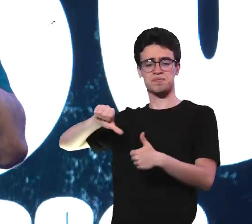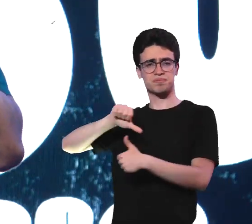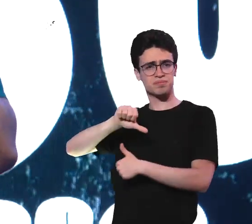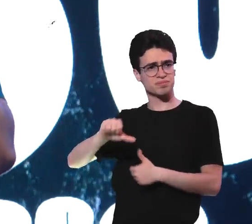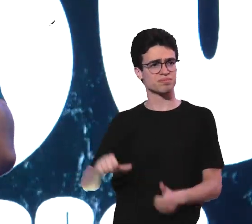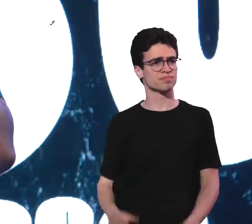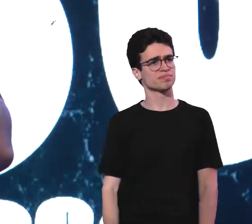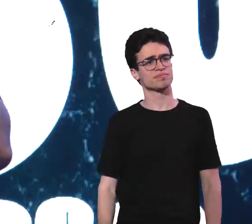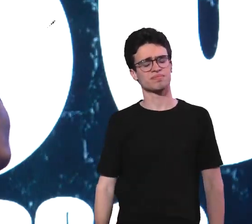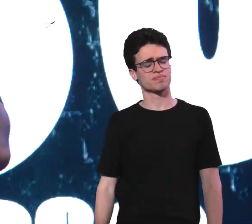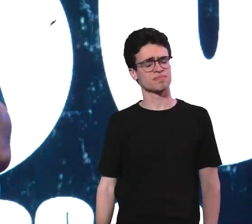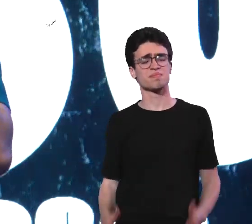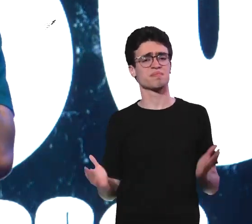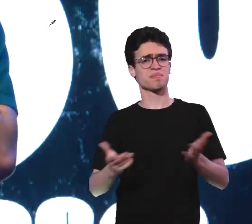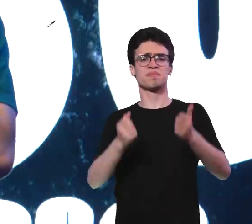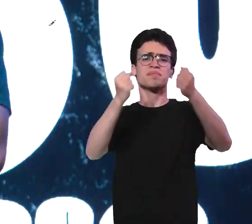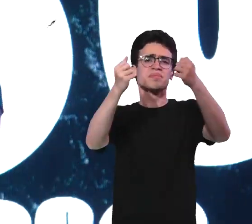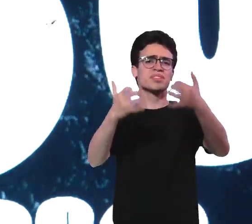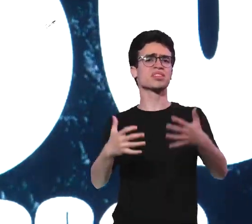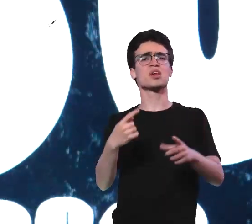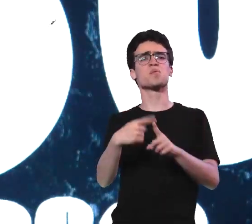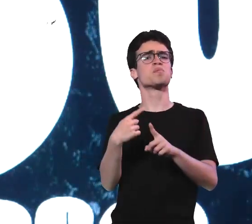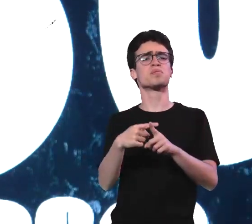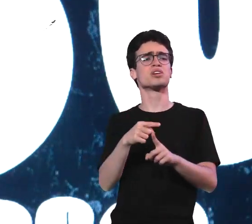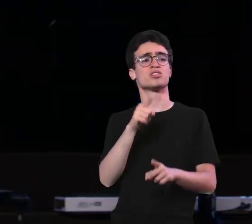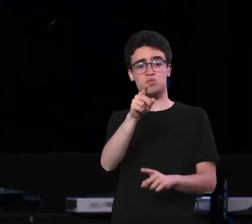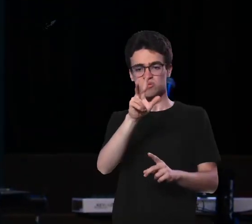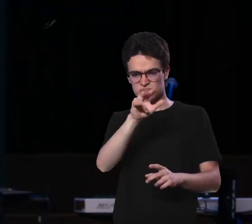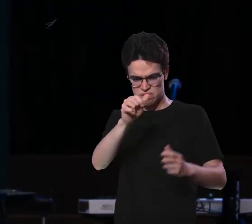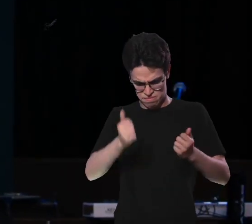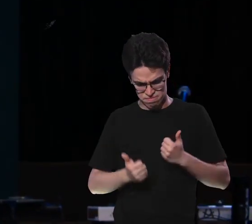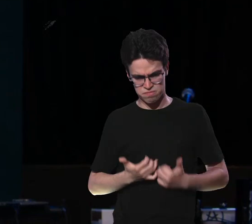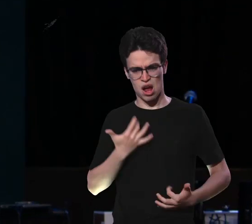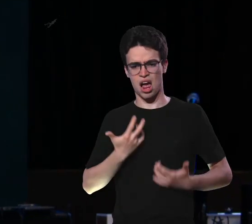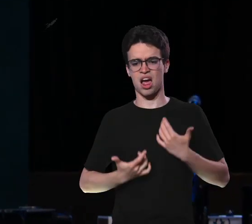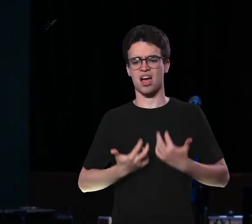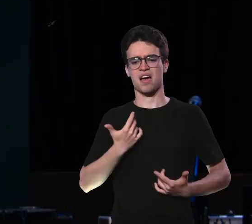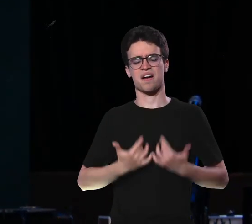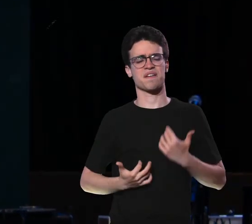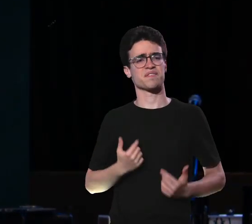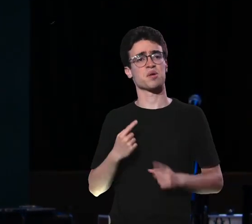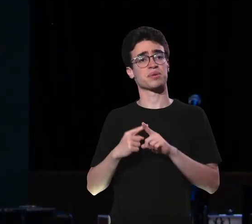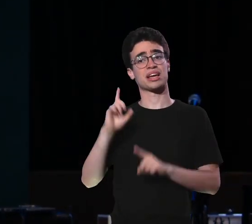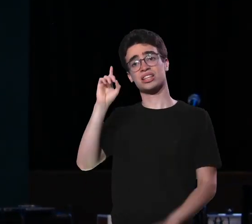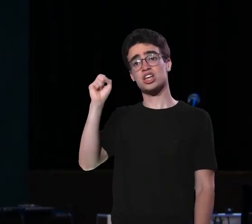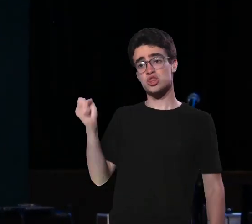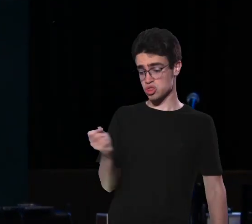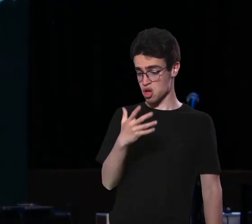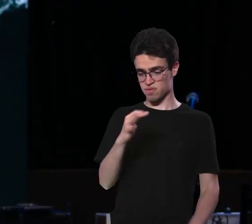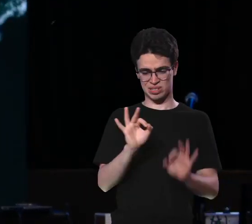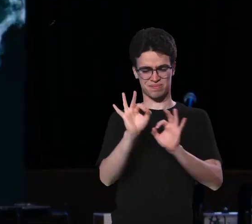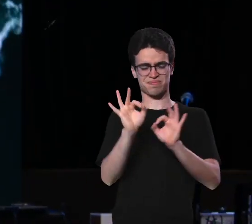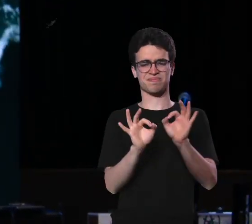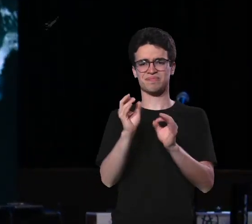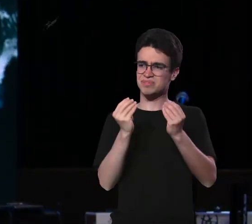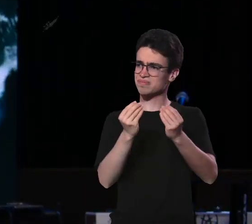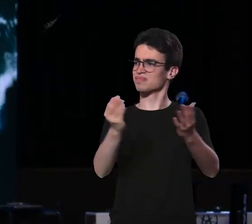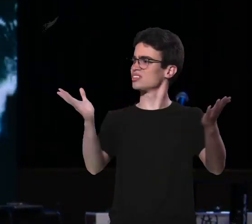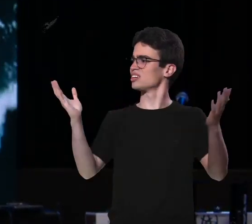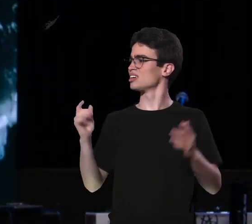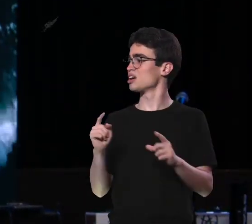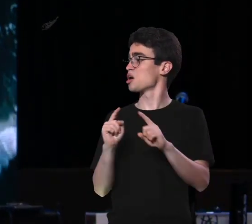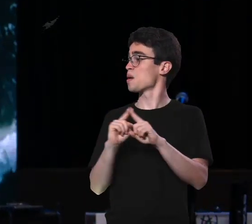Eu estou te contando isso para avivar a sua fé. Deus tem algo novo para fazer na sua vida, mas você tem que mergulhar